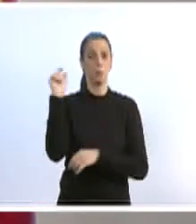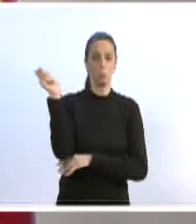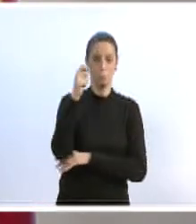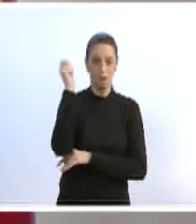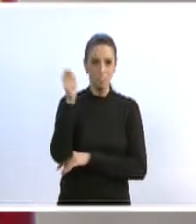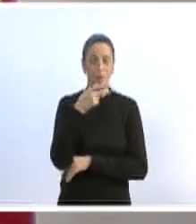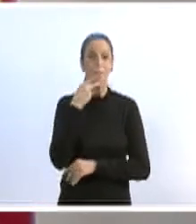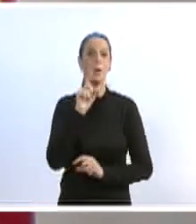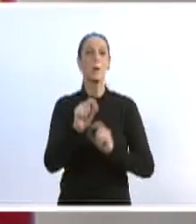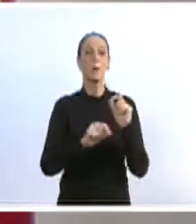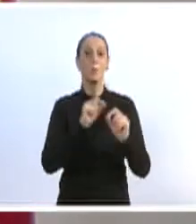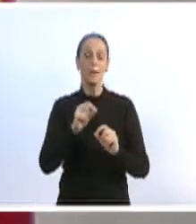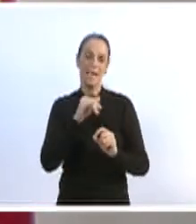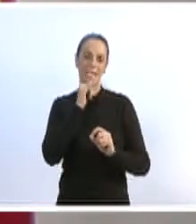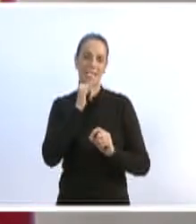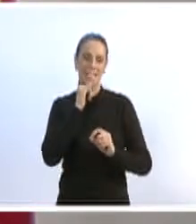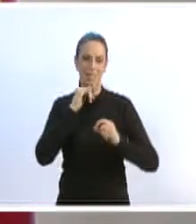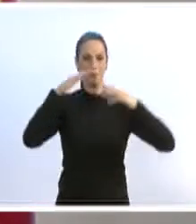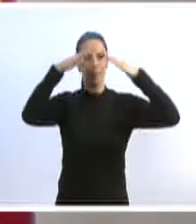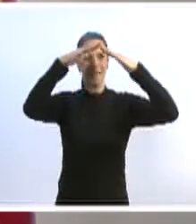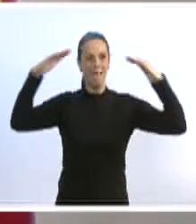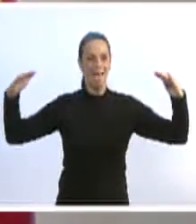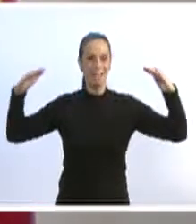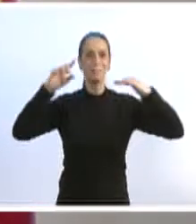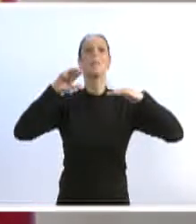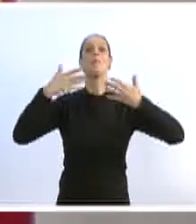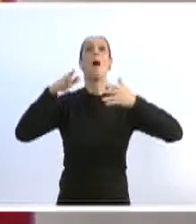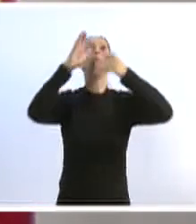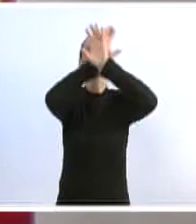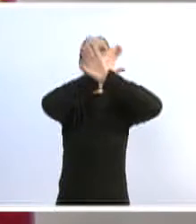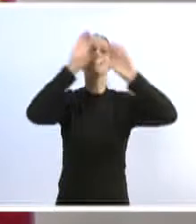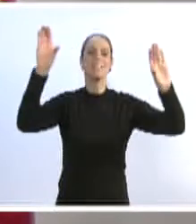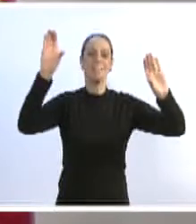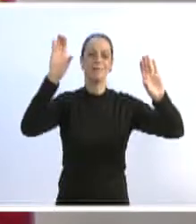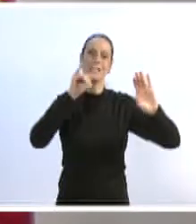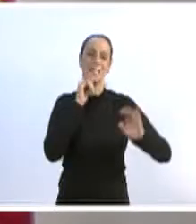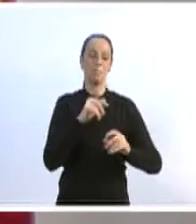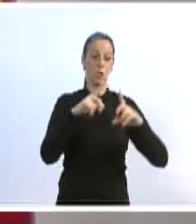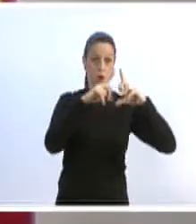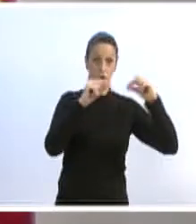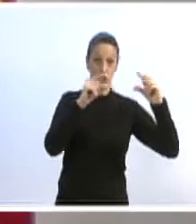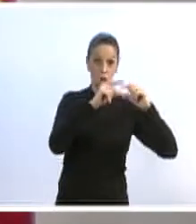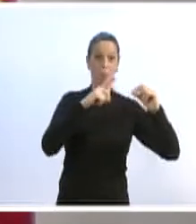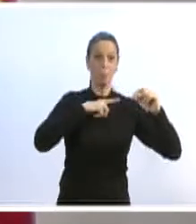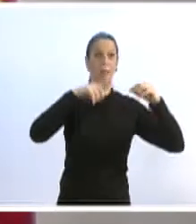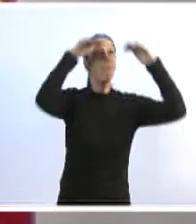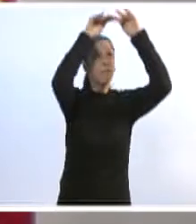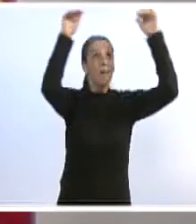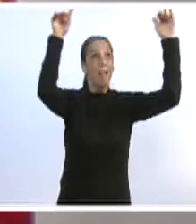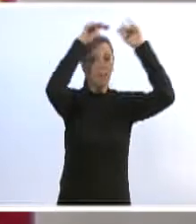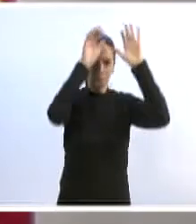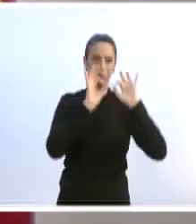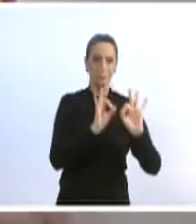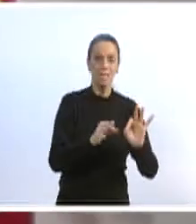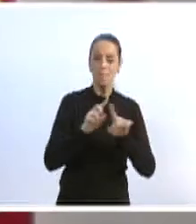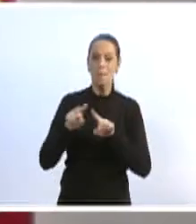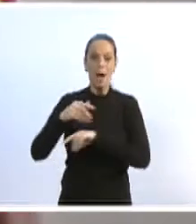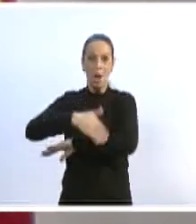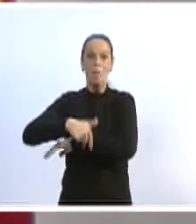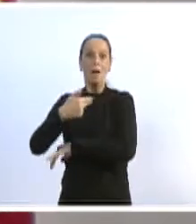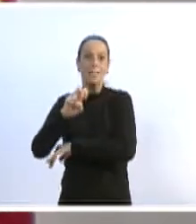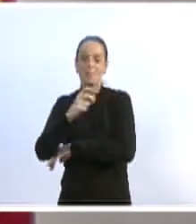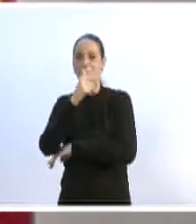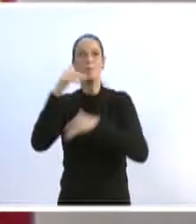que o teto é o céu a cobertura da rua 15 tem que ser o céu pra poder